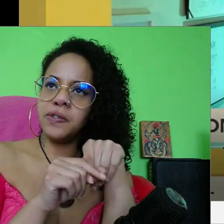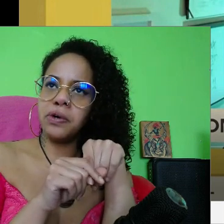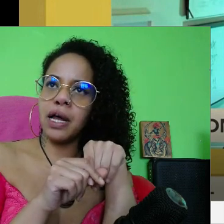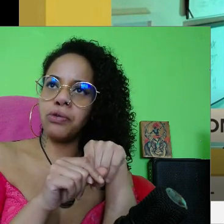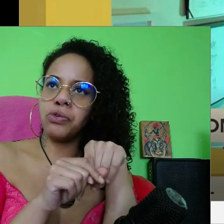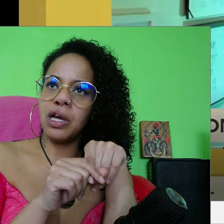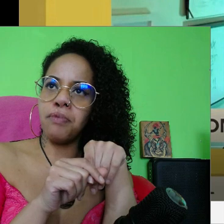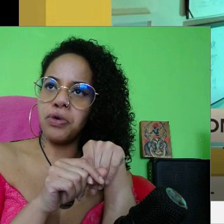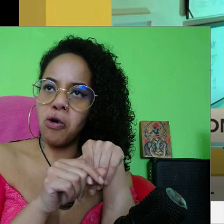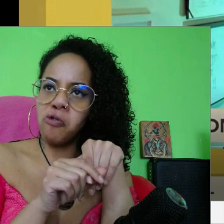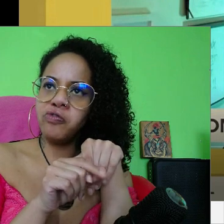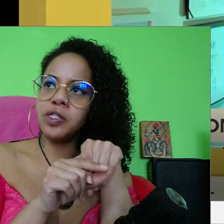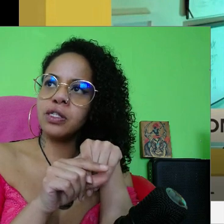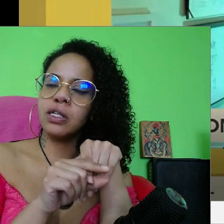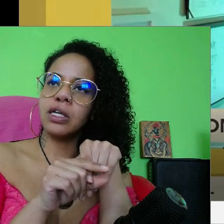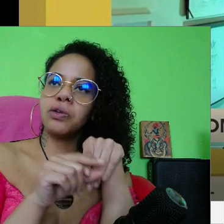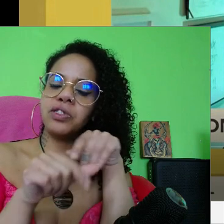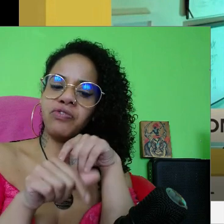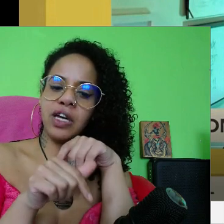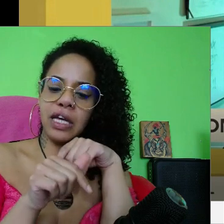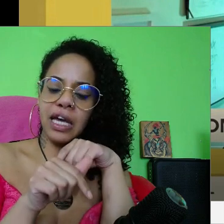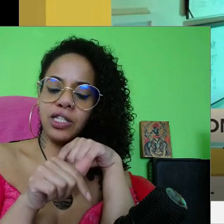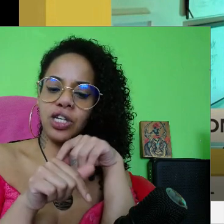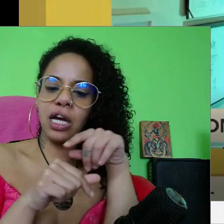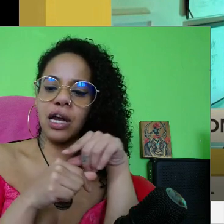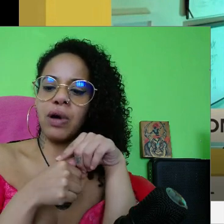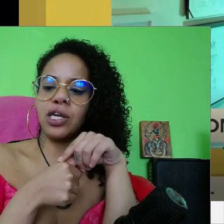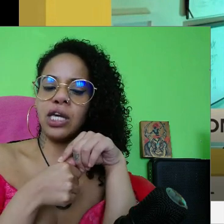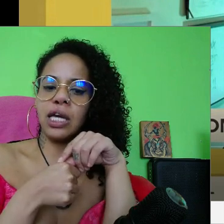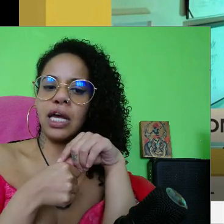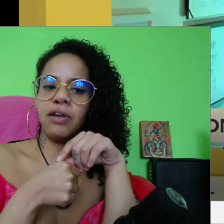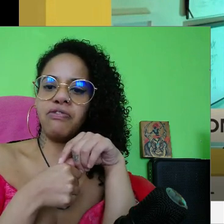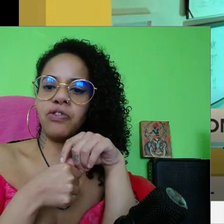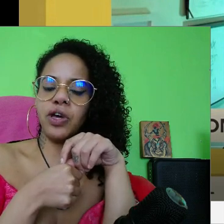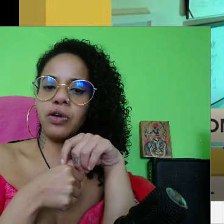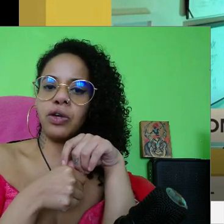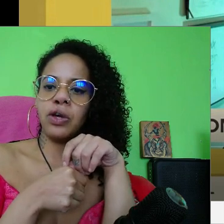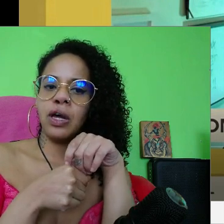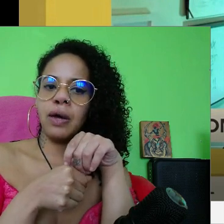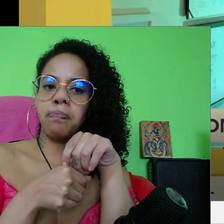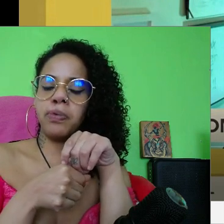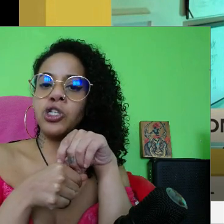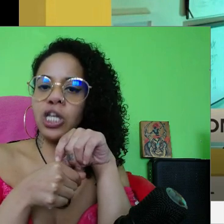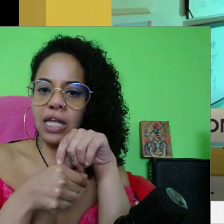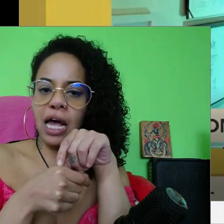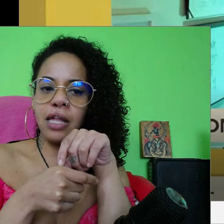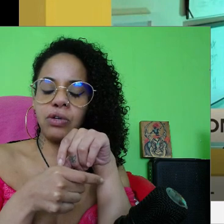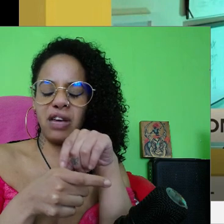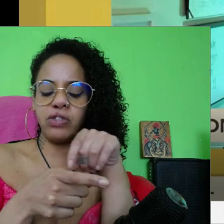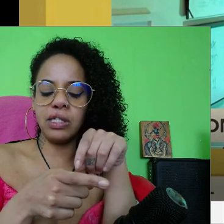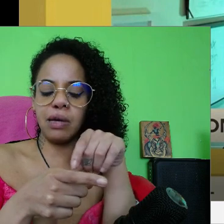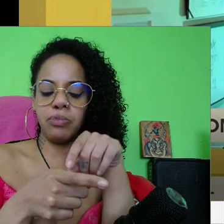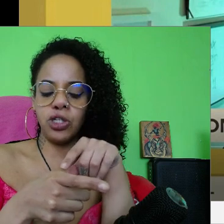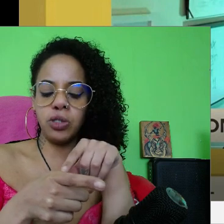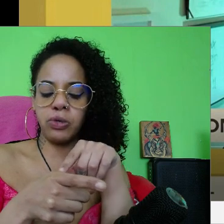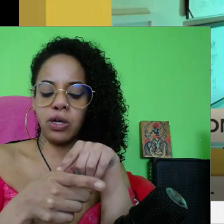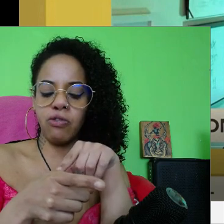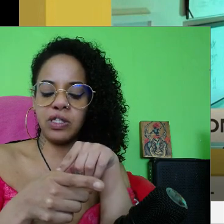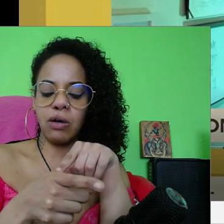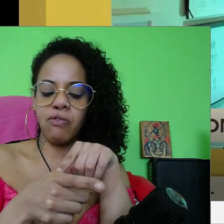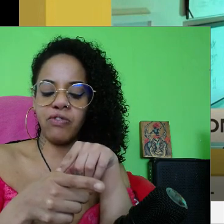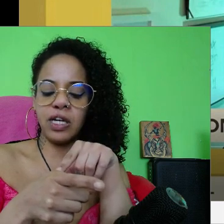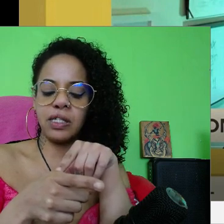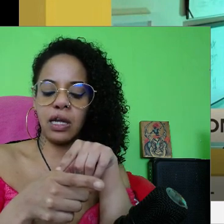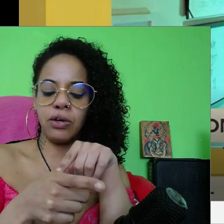eu conheci o canal do Guilherme wolfs inclusive este canal aqui ele foi projetado né você sabe disso